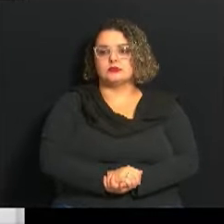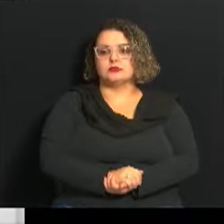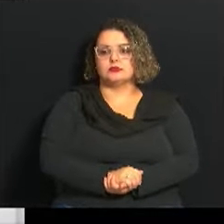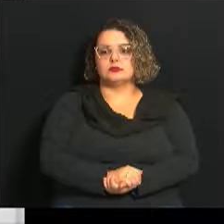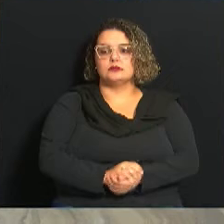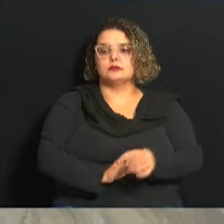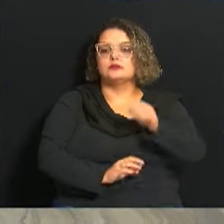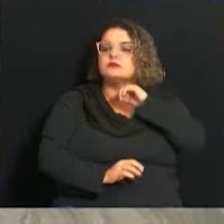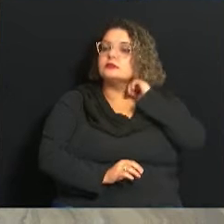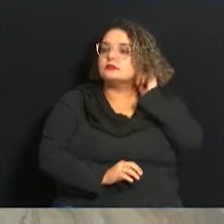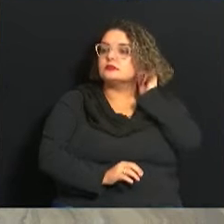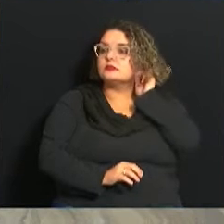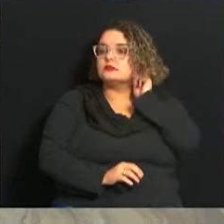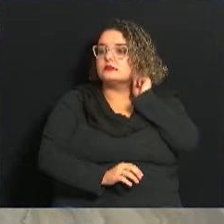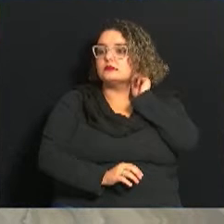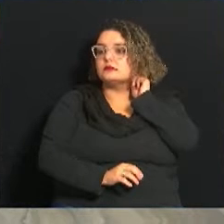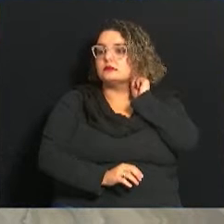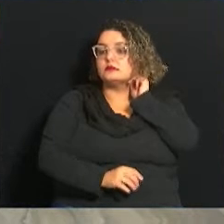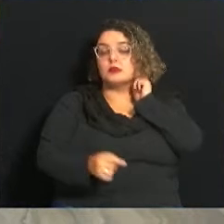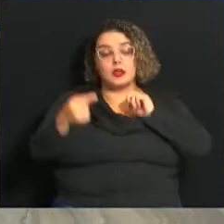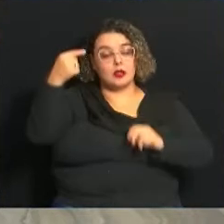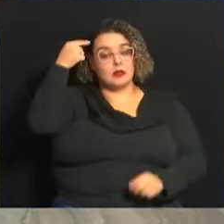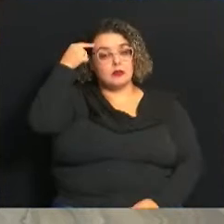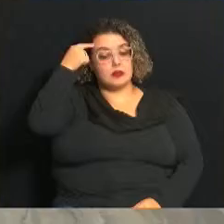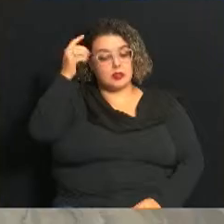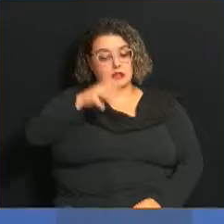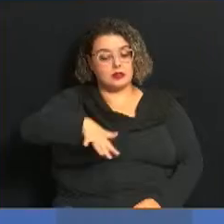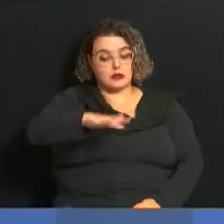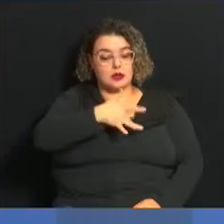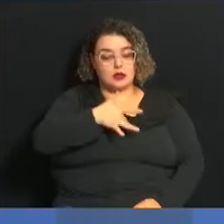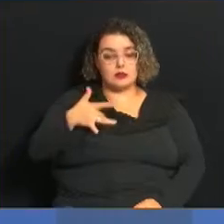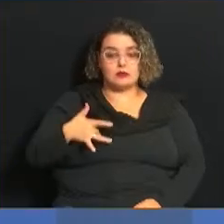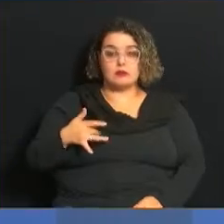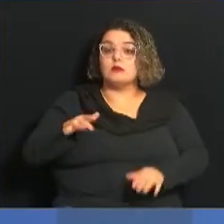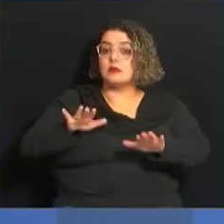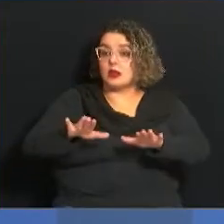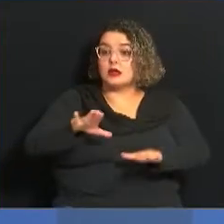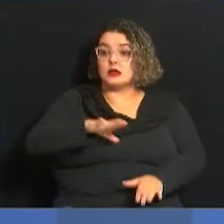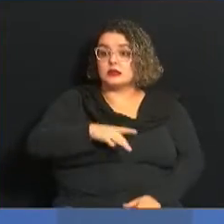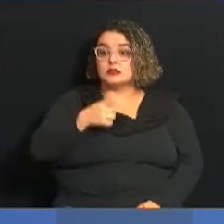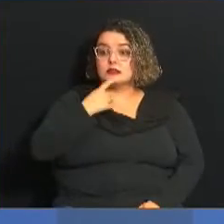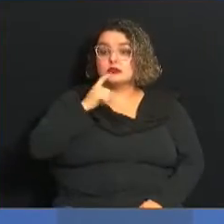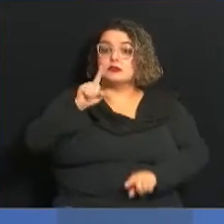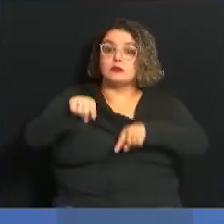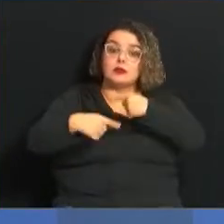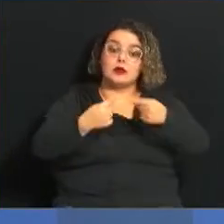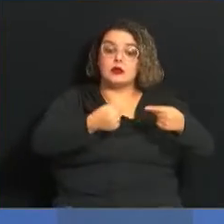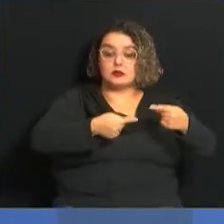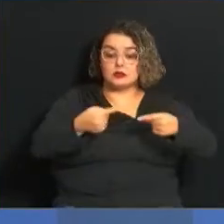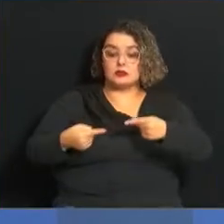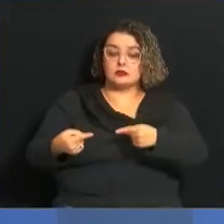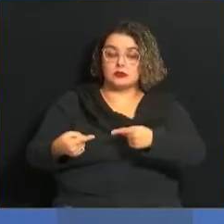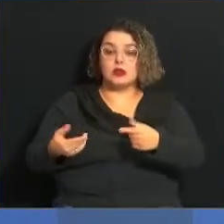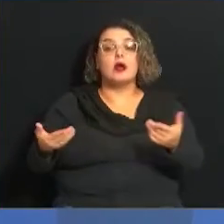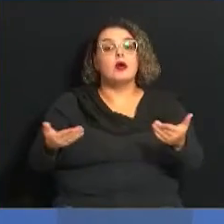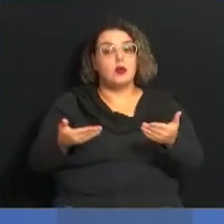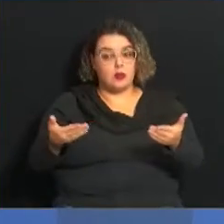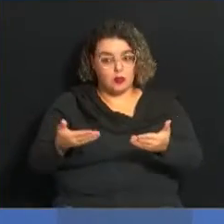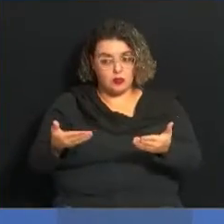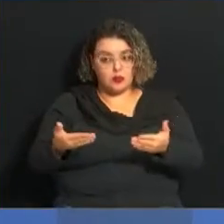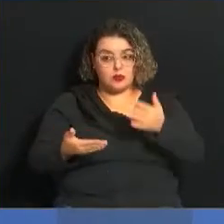gente pensa então nessa questão da saúde, mas a cidade tem uma outra discussão também, que inclusive hoje,